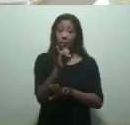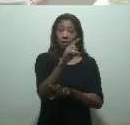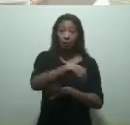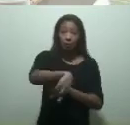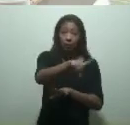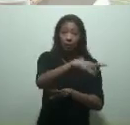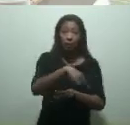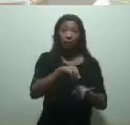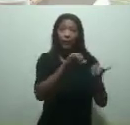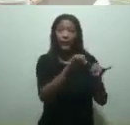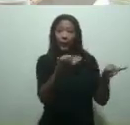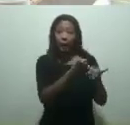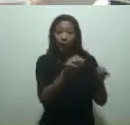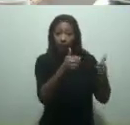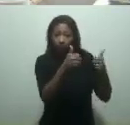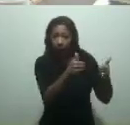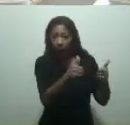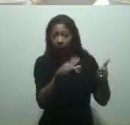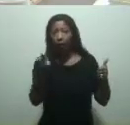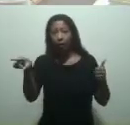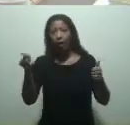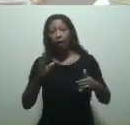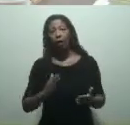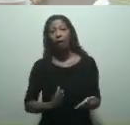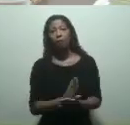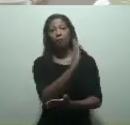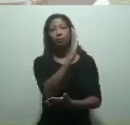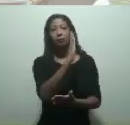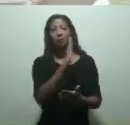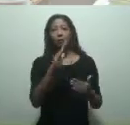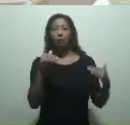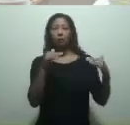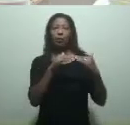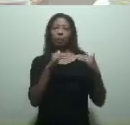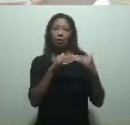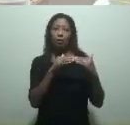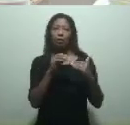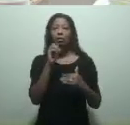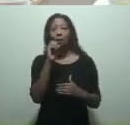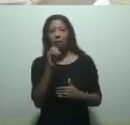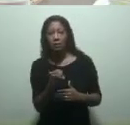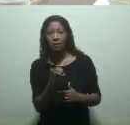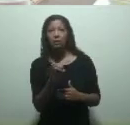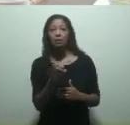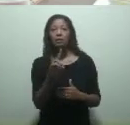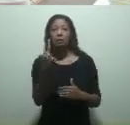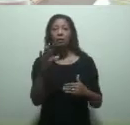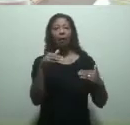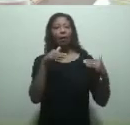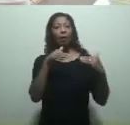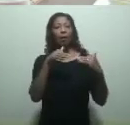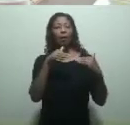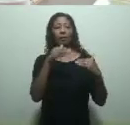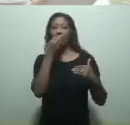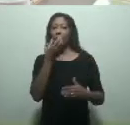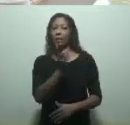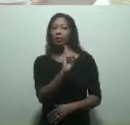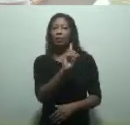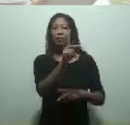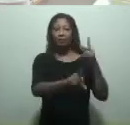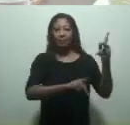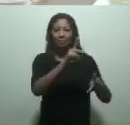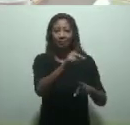para Parnamirim, elas estão prontas para aprovar. Mas o que não for bom, não vai marquear nos